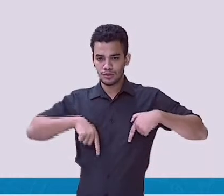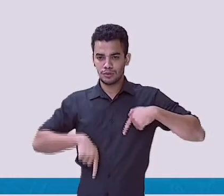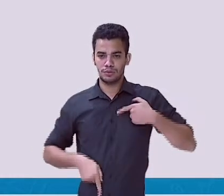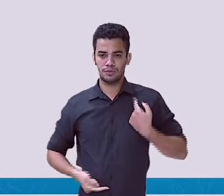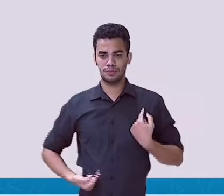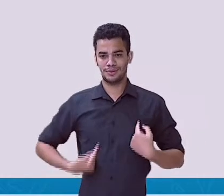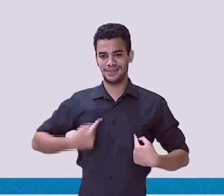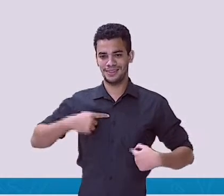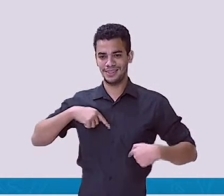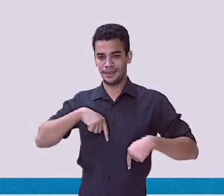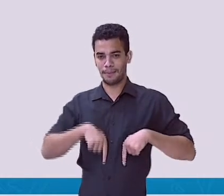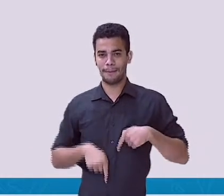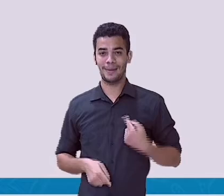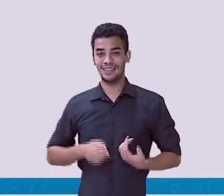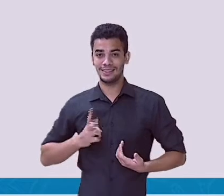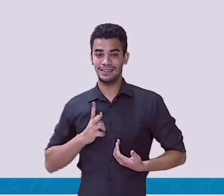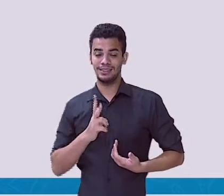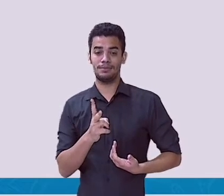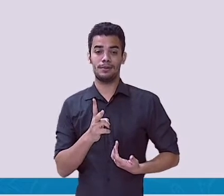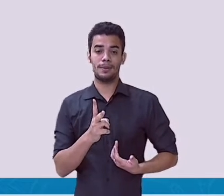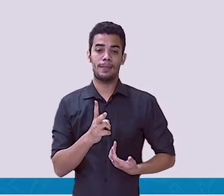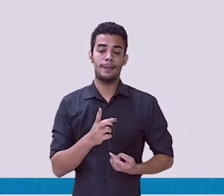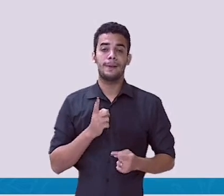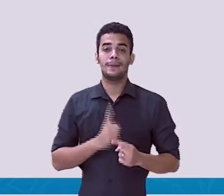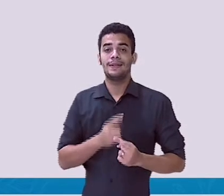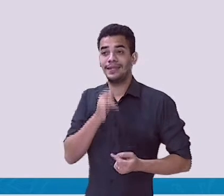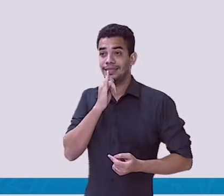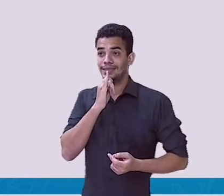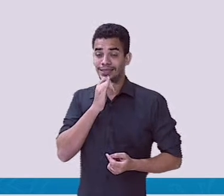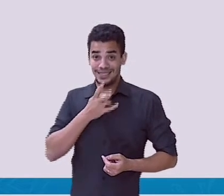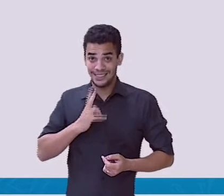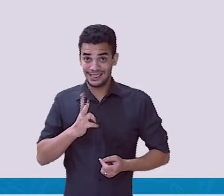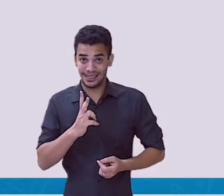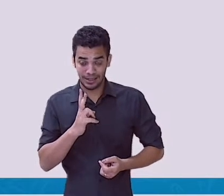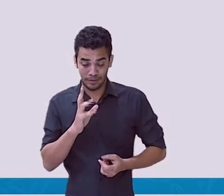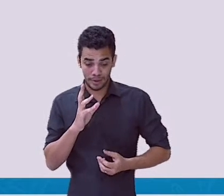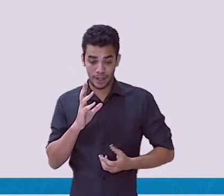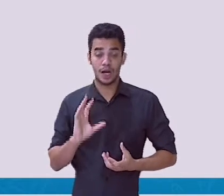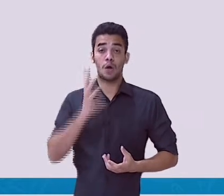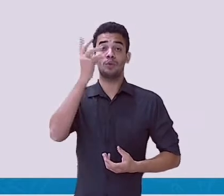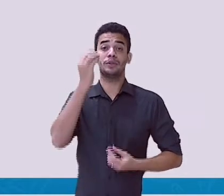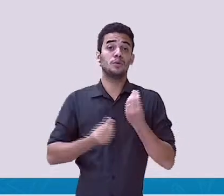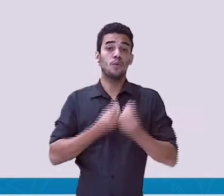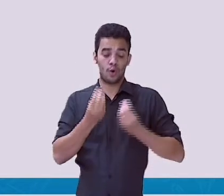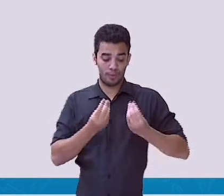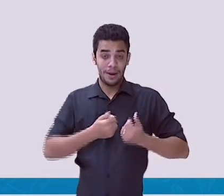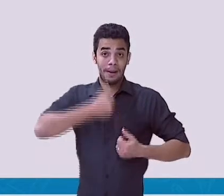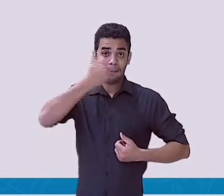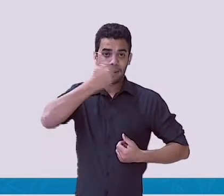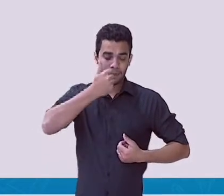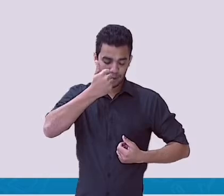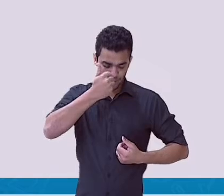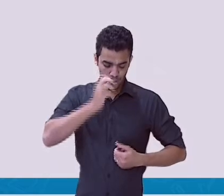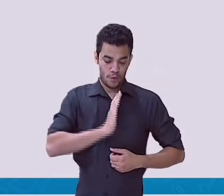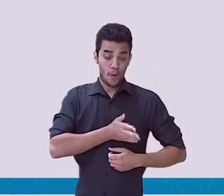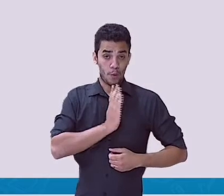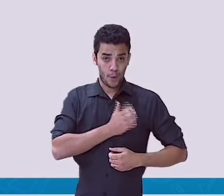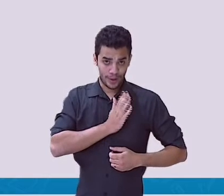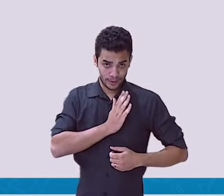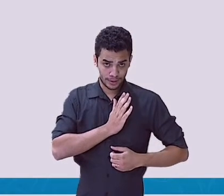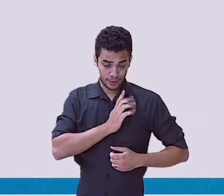circulação é o processo que acontece do coração para o pulmão. Quando este sangue já